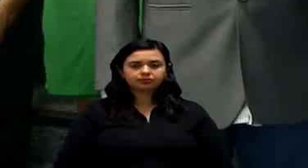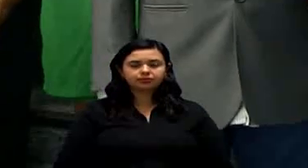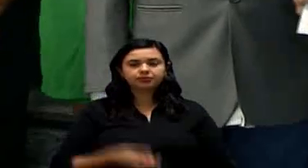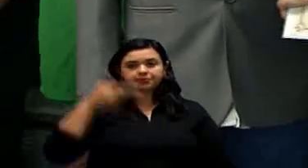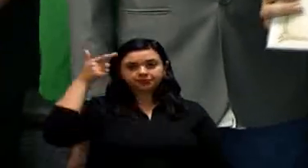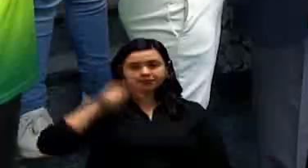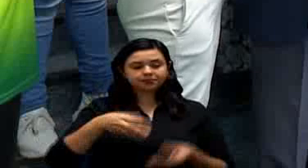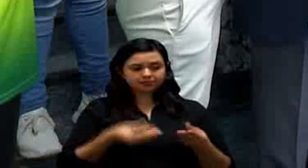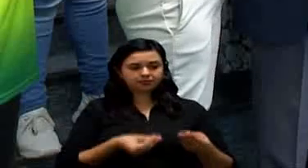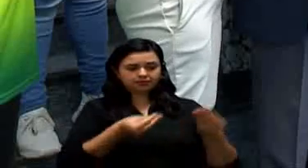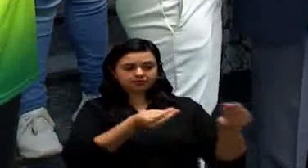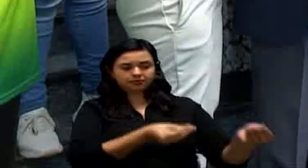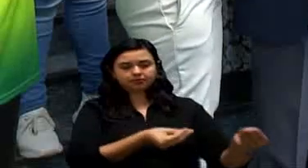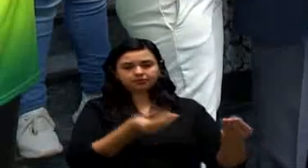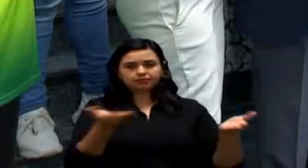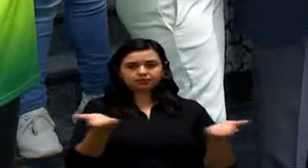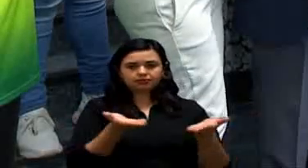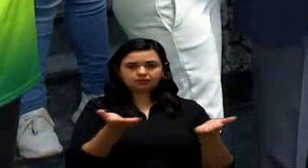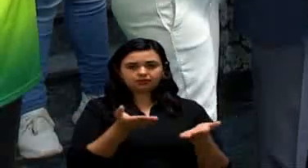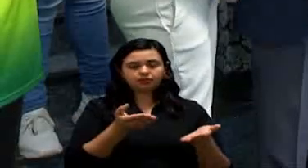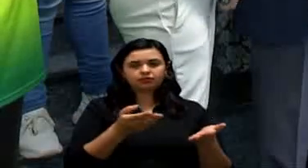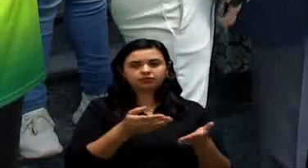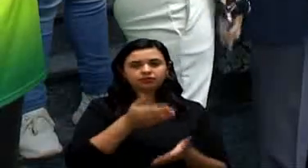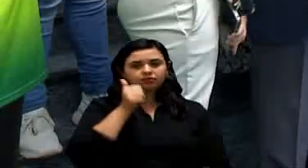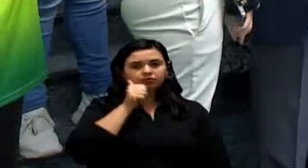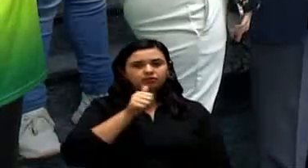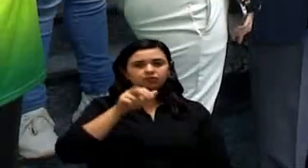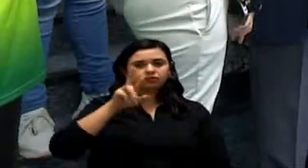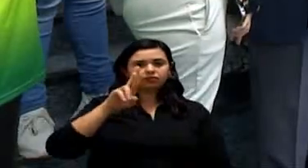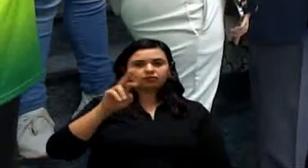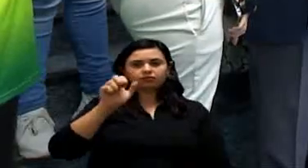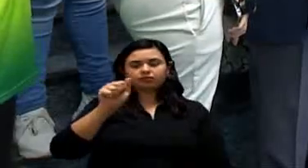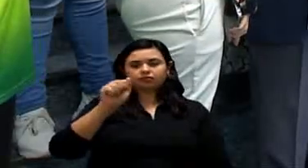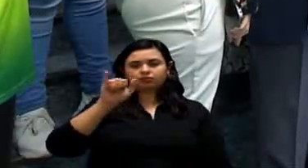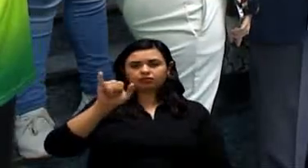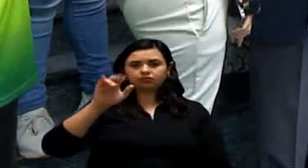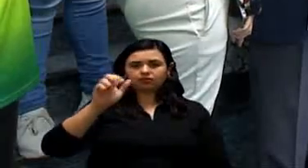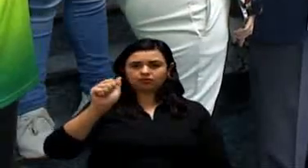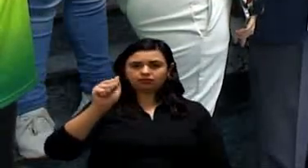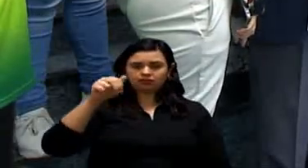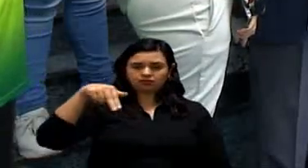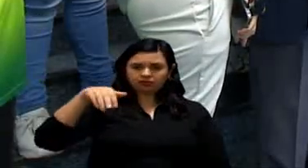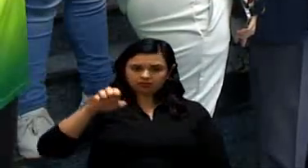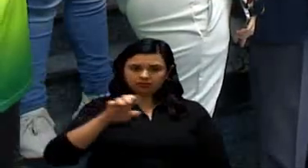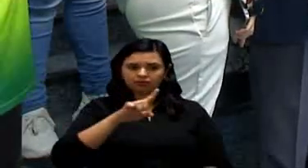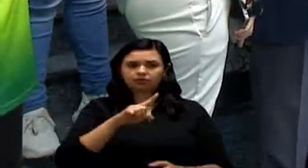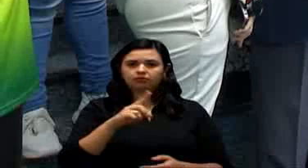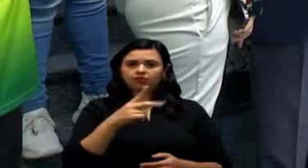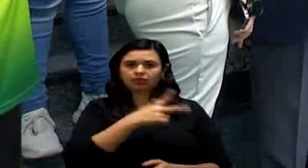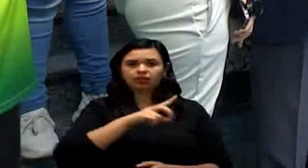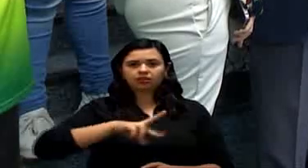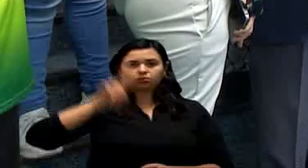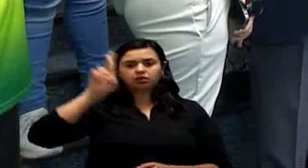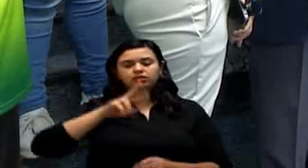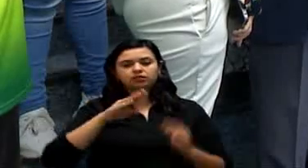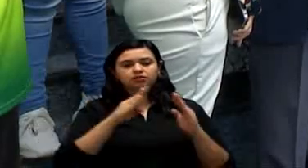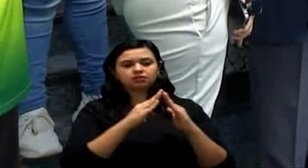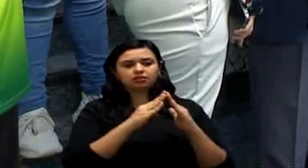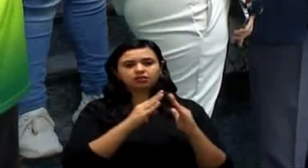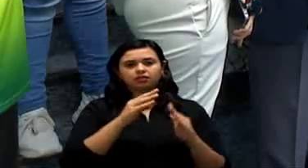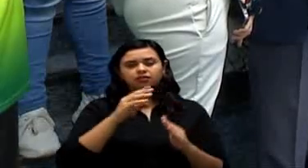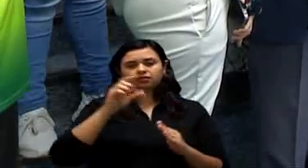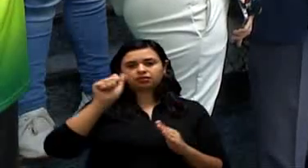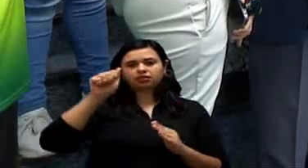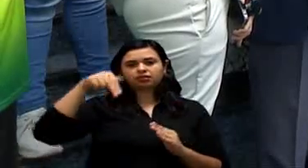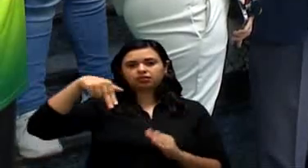a próxima entrega chamamos a frente a senhora Raiane pela casa transitória André Luiz para resolver das mãos a vereadora e